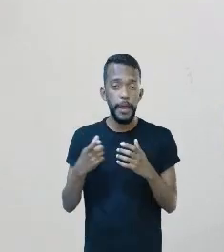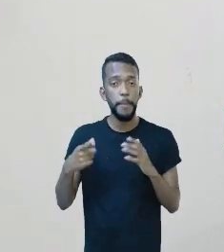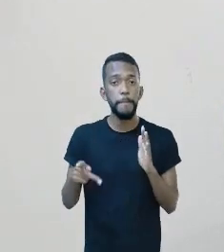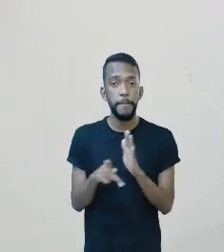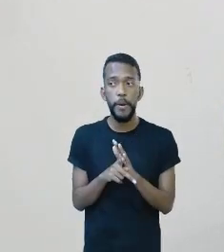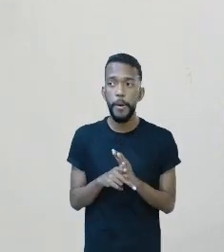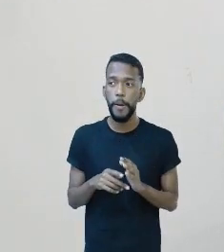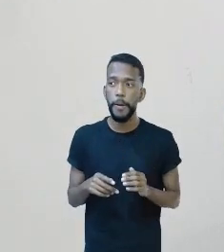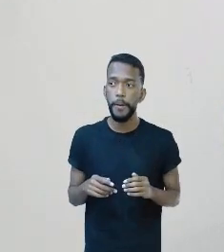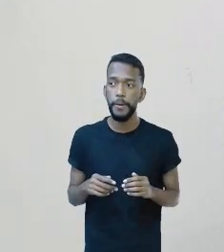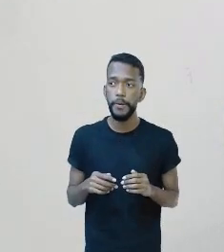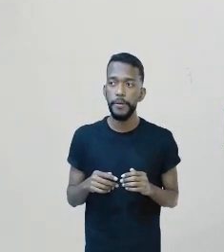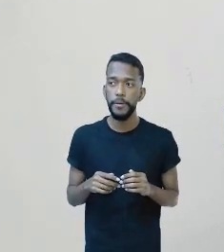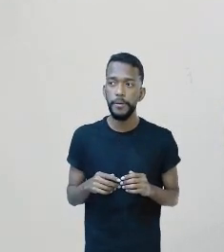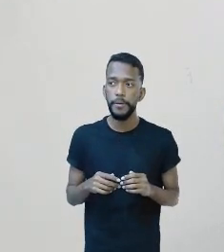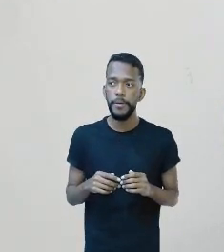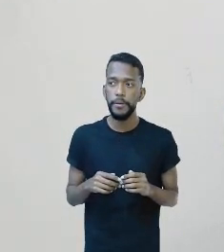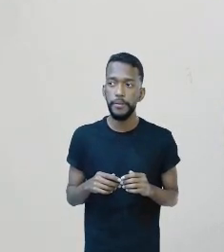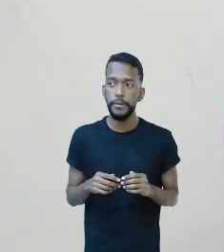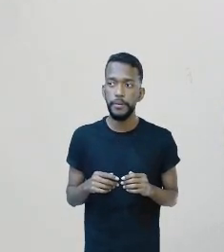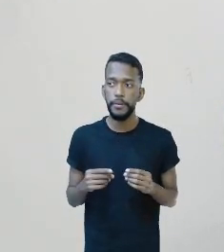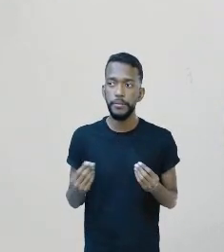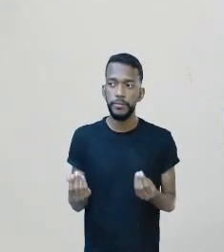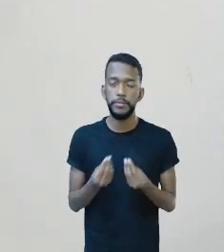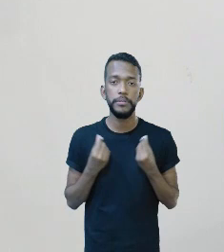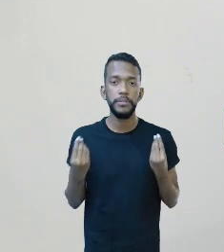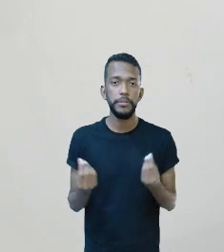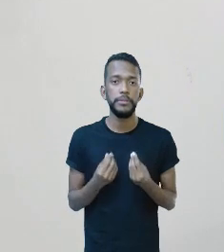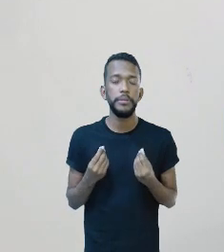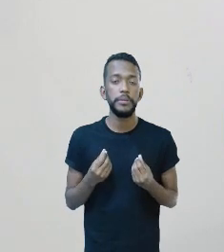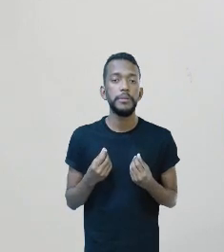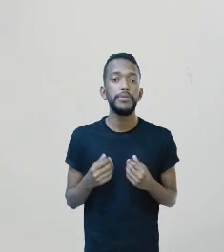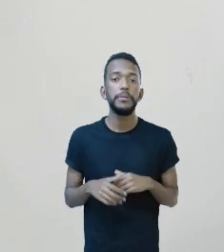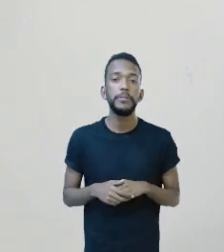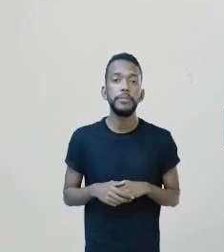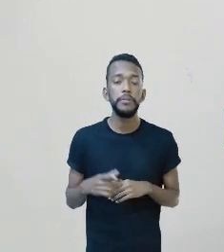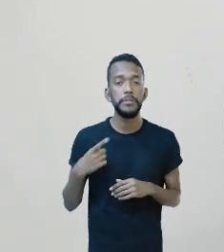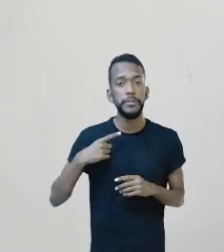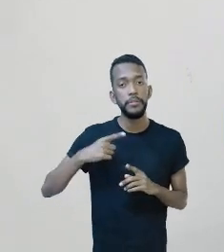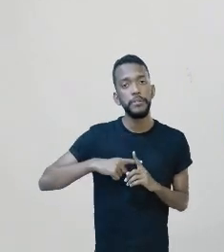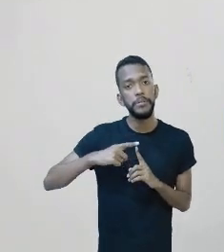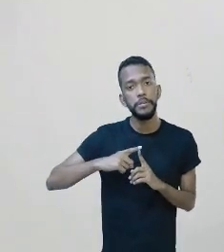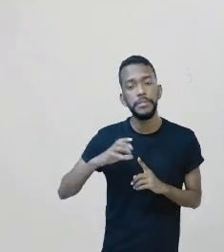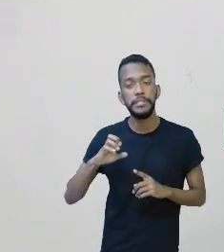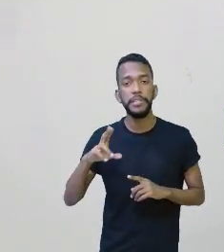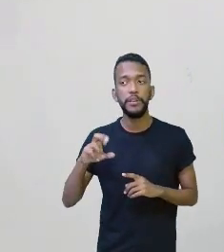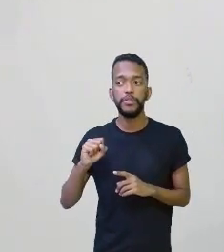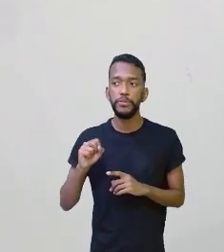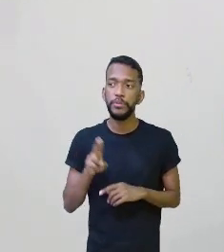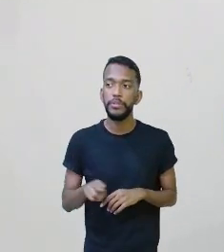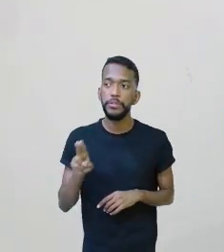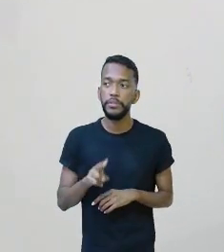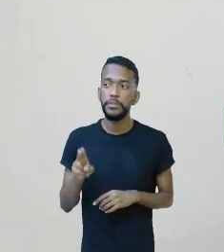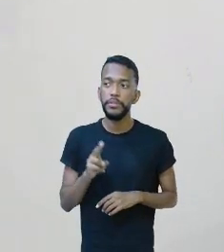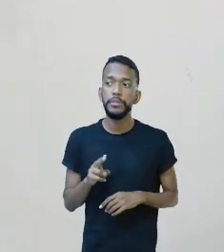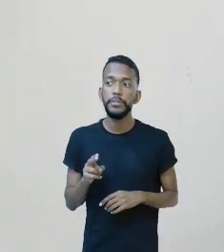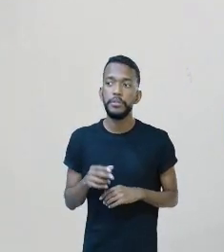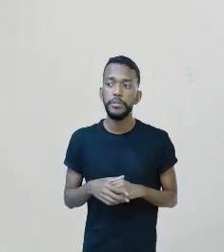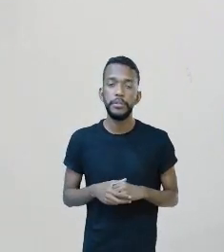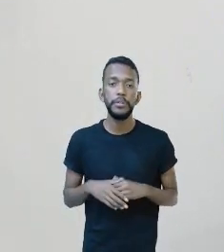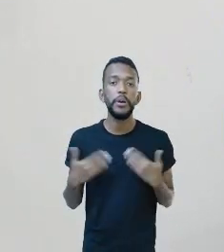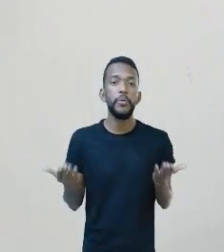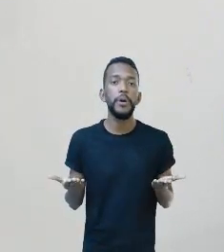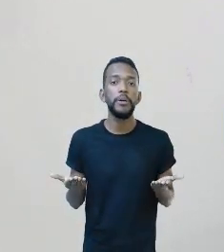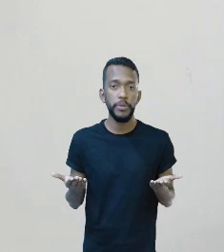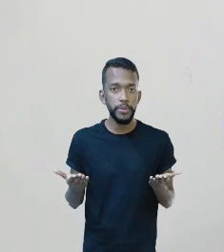aferir a temperatura em graus Celsius, eu vou utilizar o que grandeza? Qual